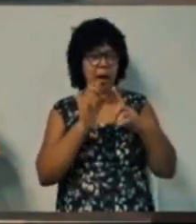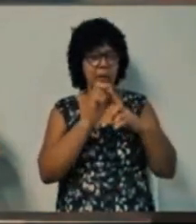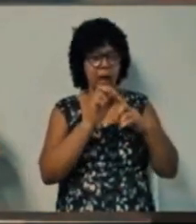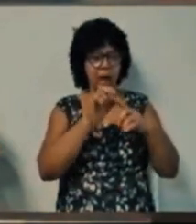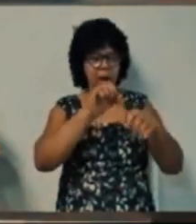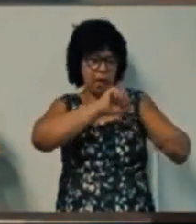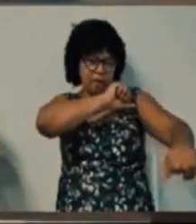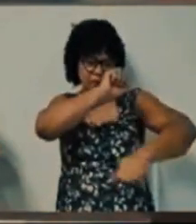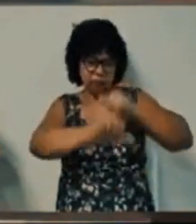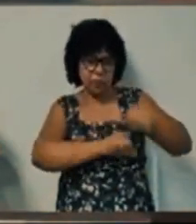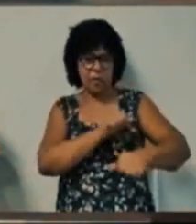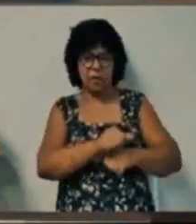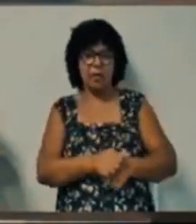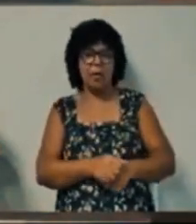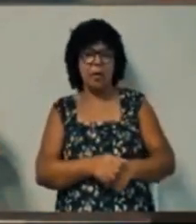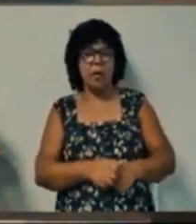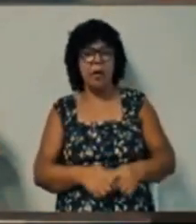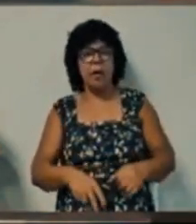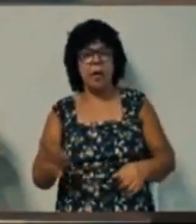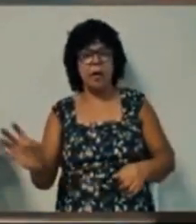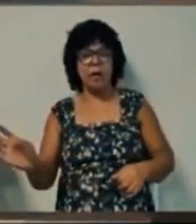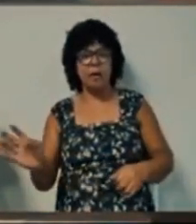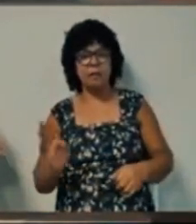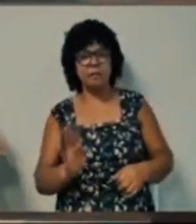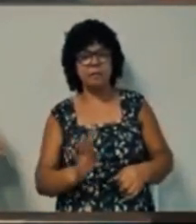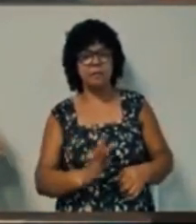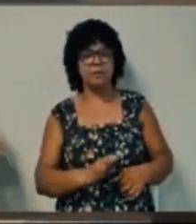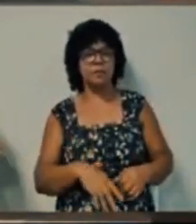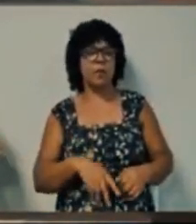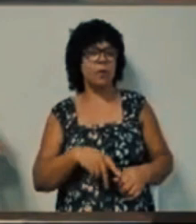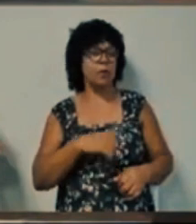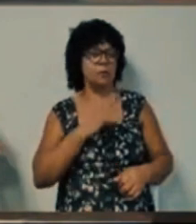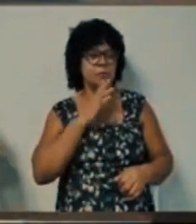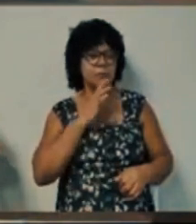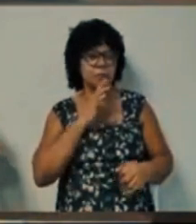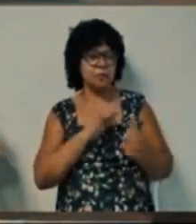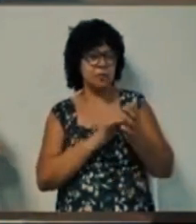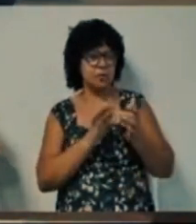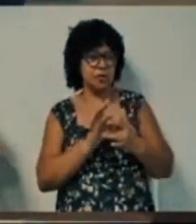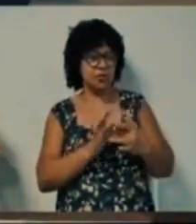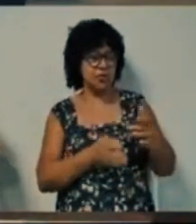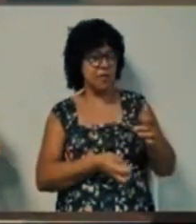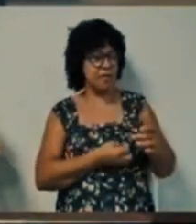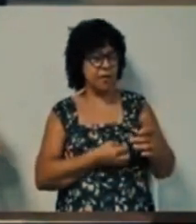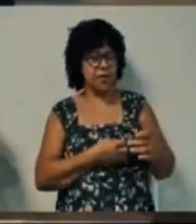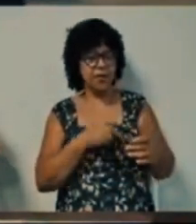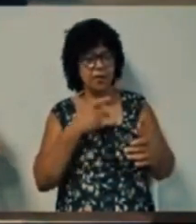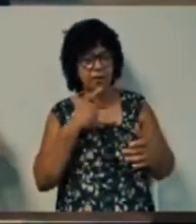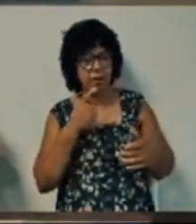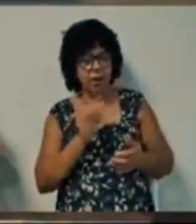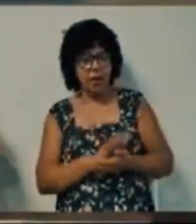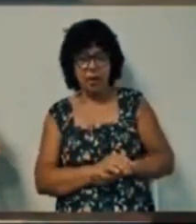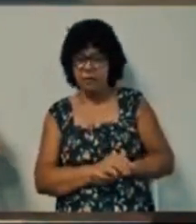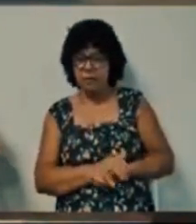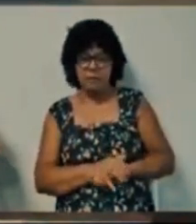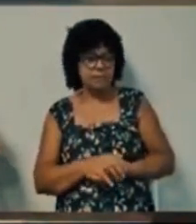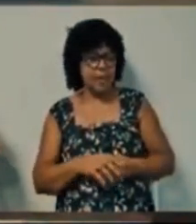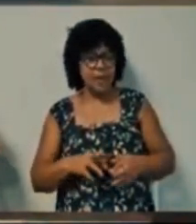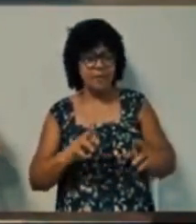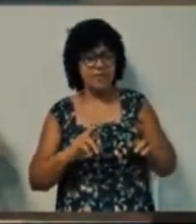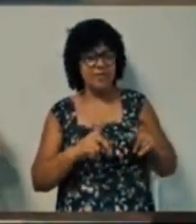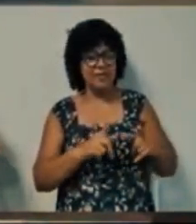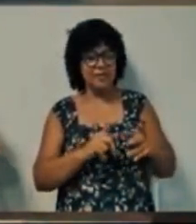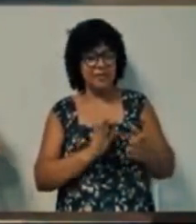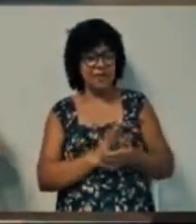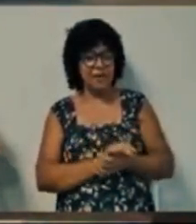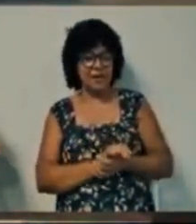Cristo vivo, e alguém dizia: não vai comprar? Eles: não vou comprar, porque a lembrança